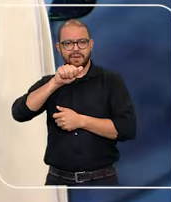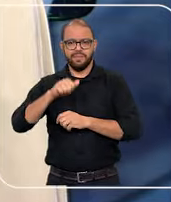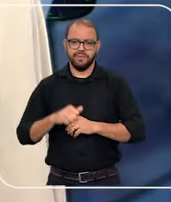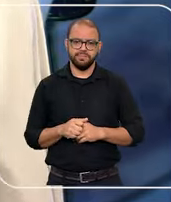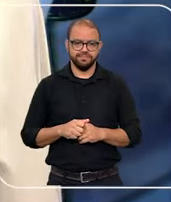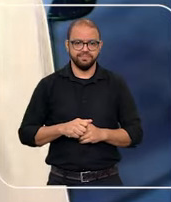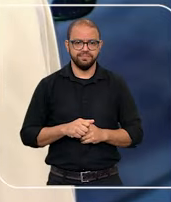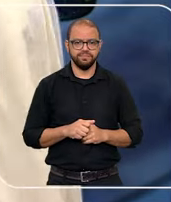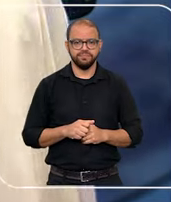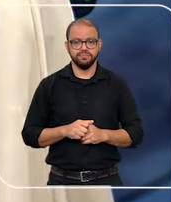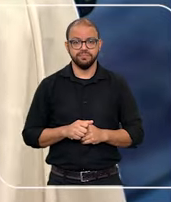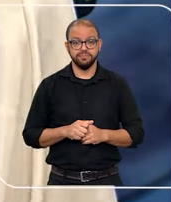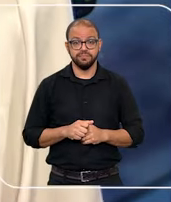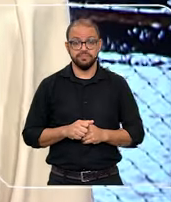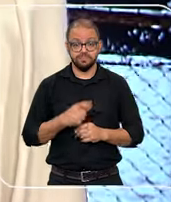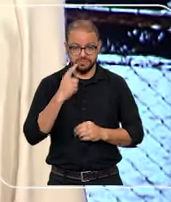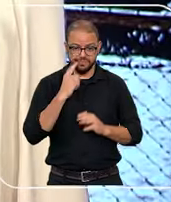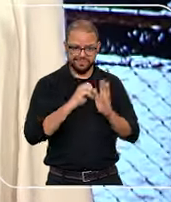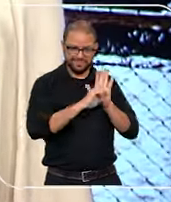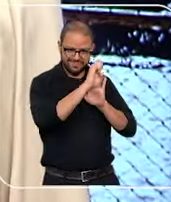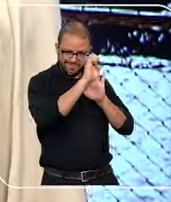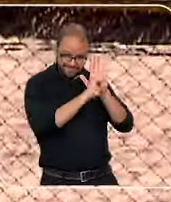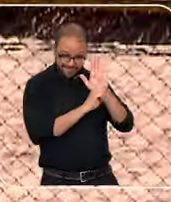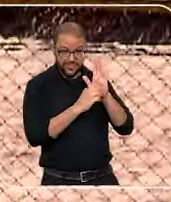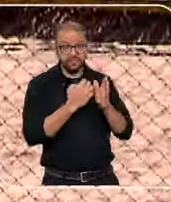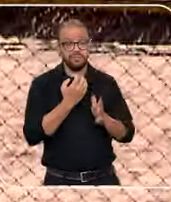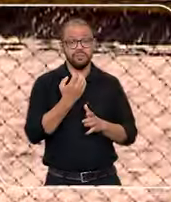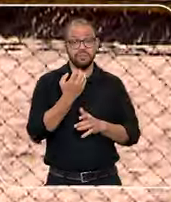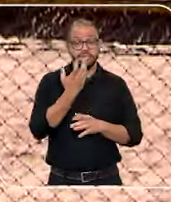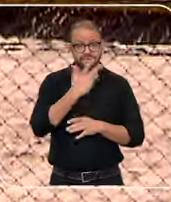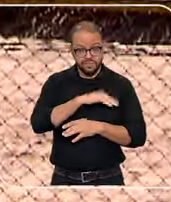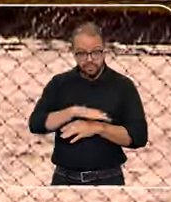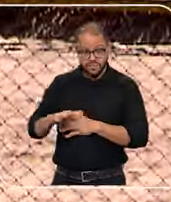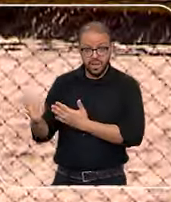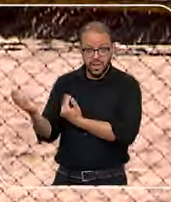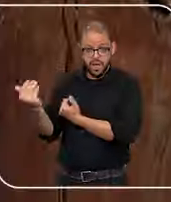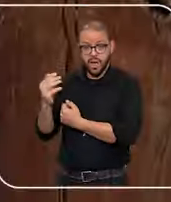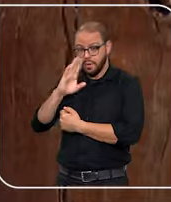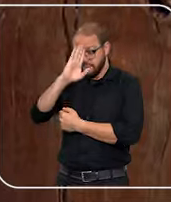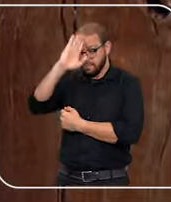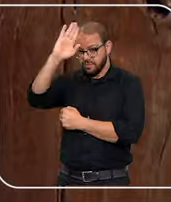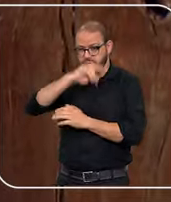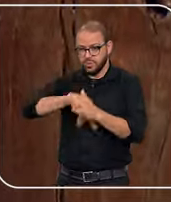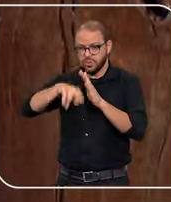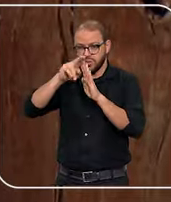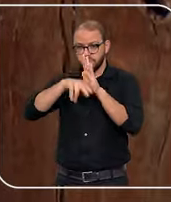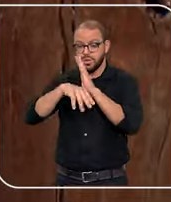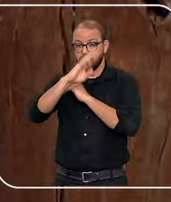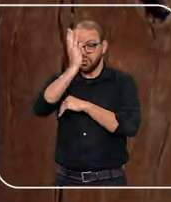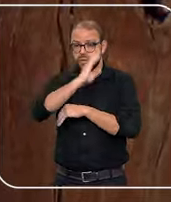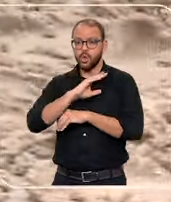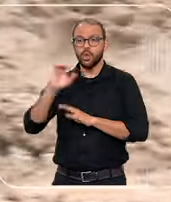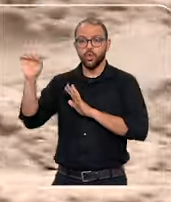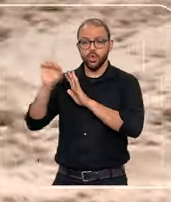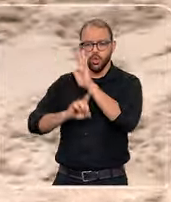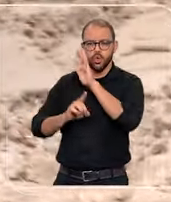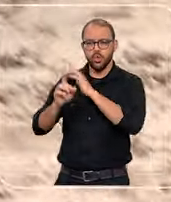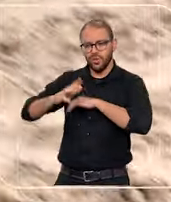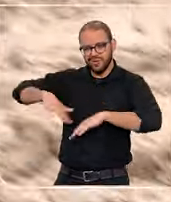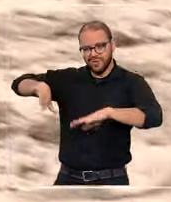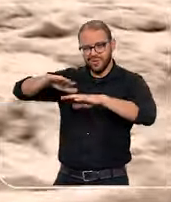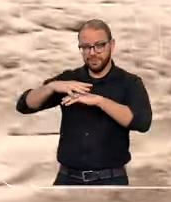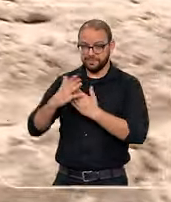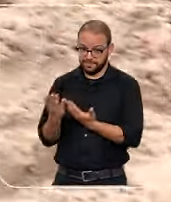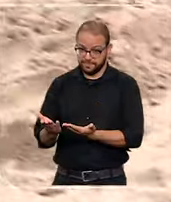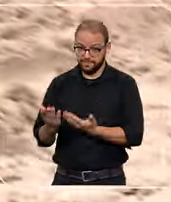de Liamara Mendes. O Estatuto da Criança e do Adolescente, o ECA, é o principal instrumento normativo do Brasil sobre os direitos